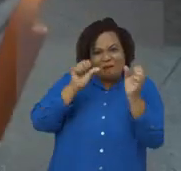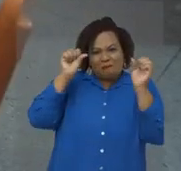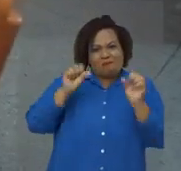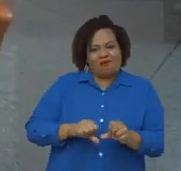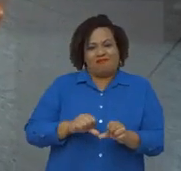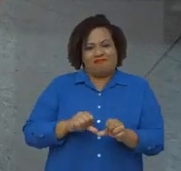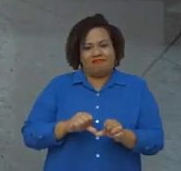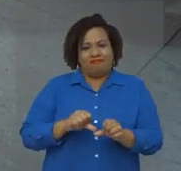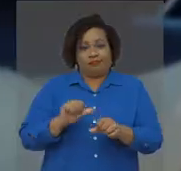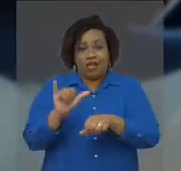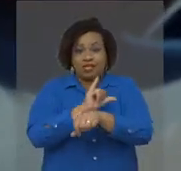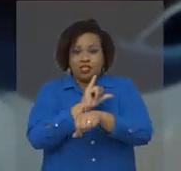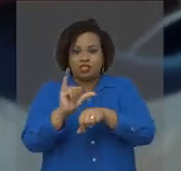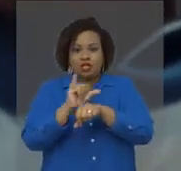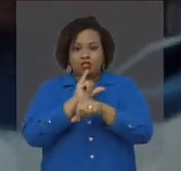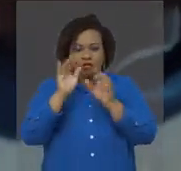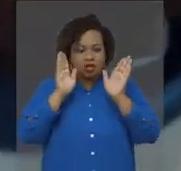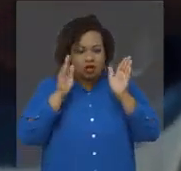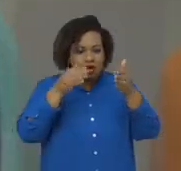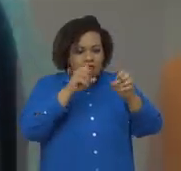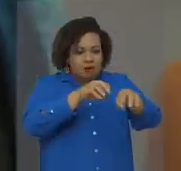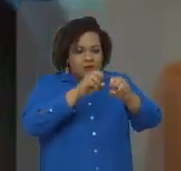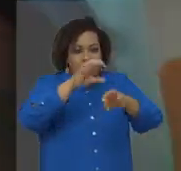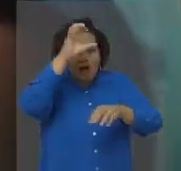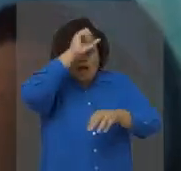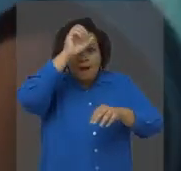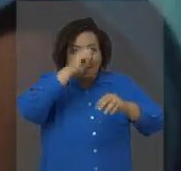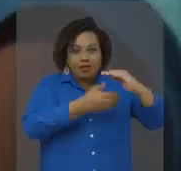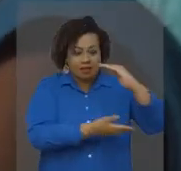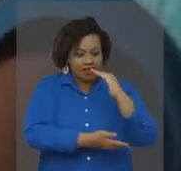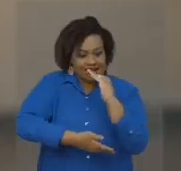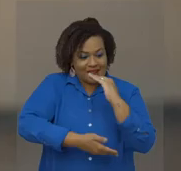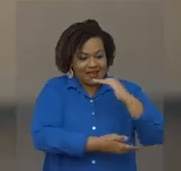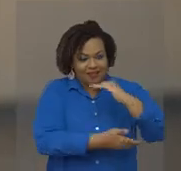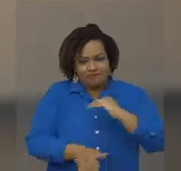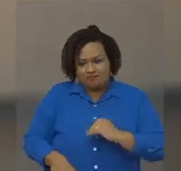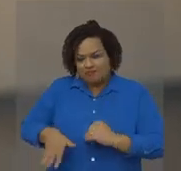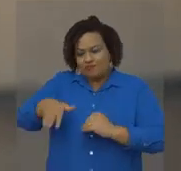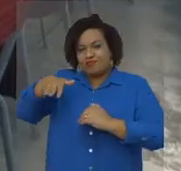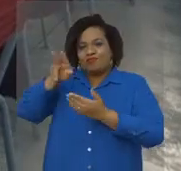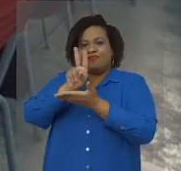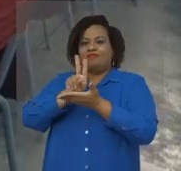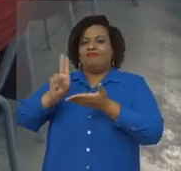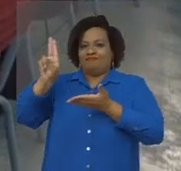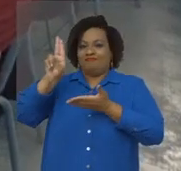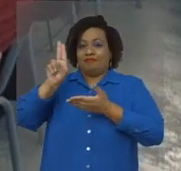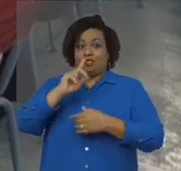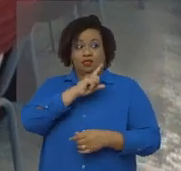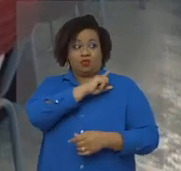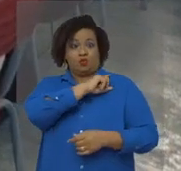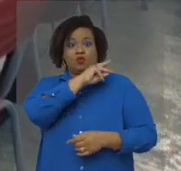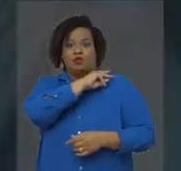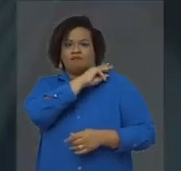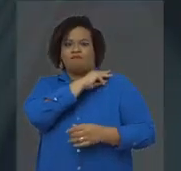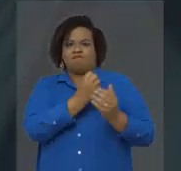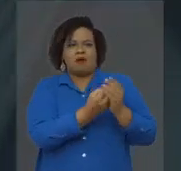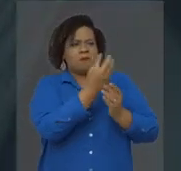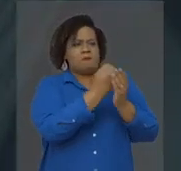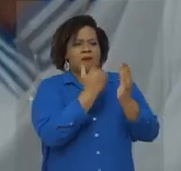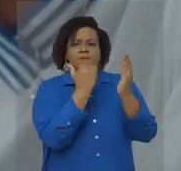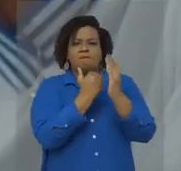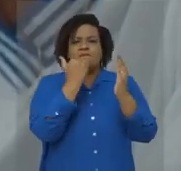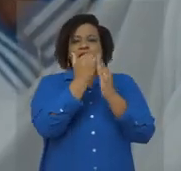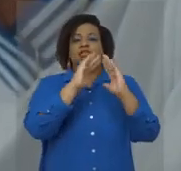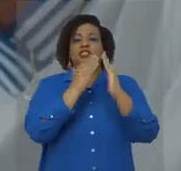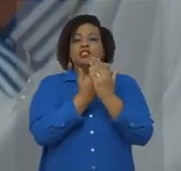A nossa estratégia será foco na aprendizagem da creche à universidade. No ensino médio, vamos ampliar